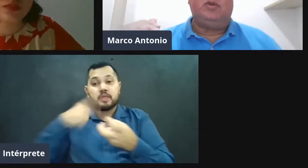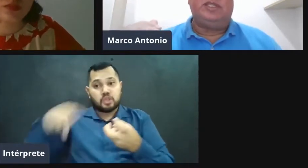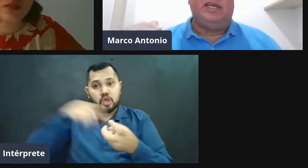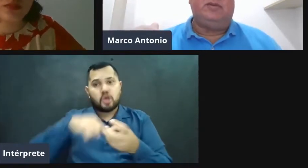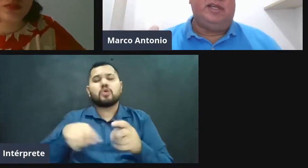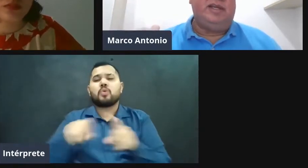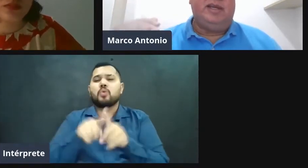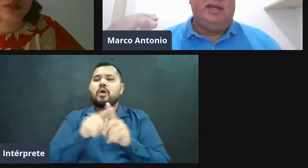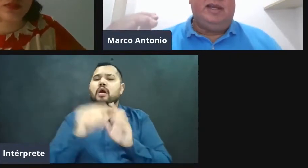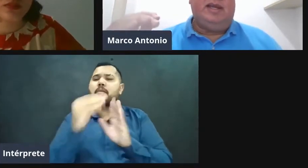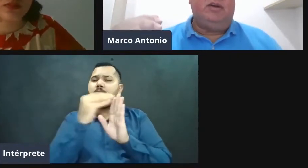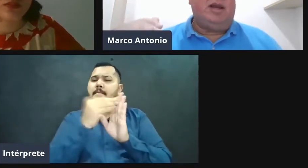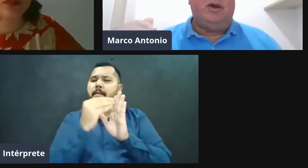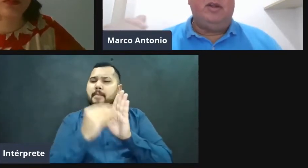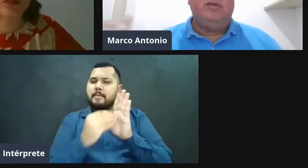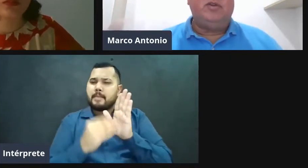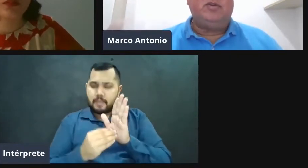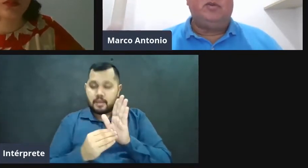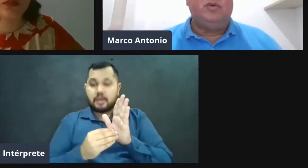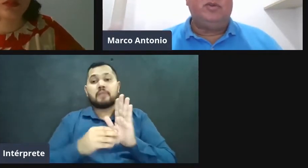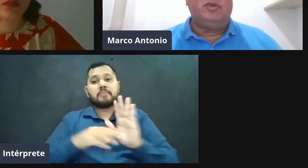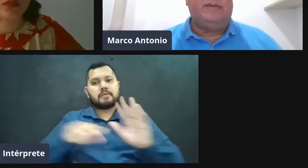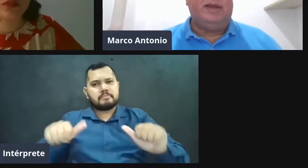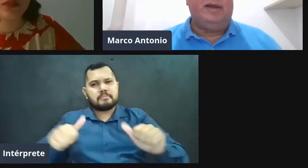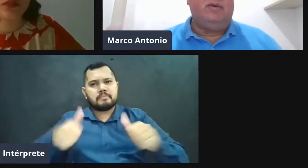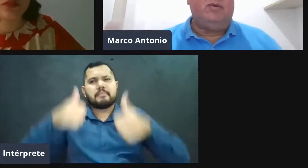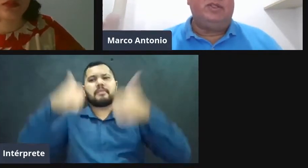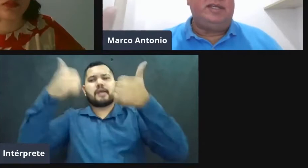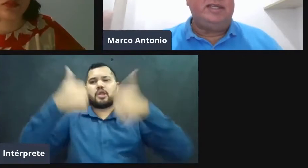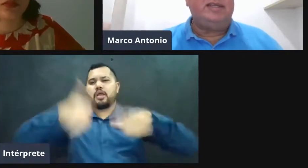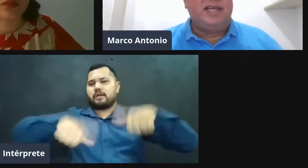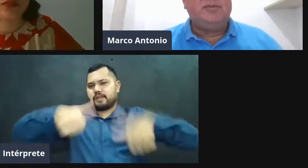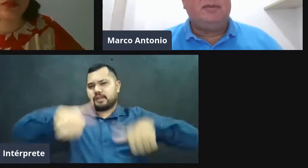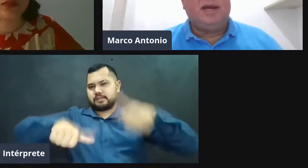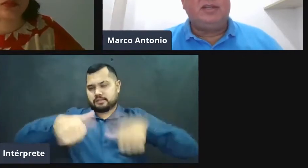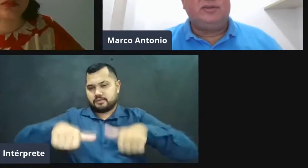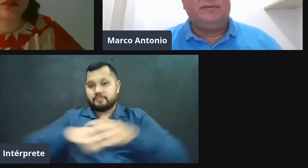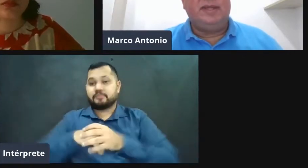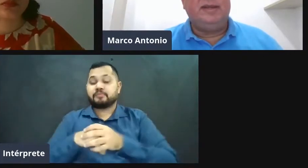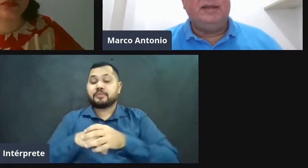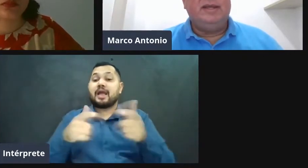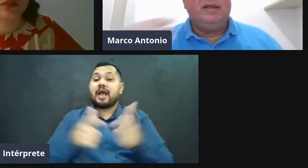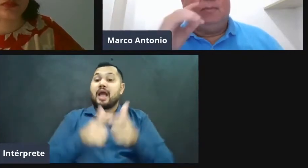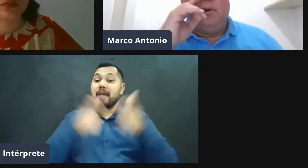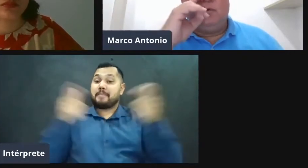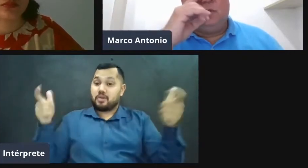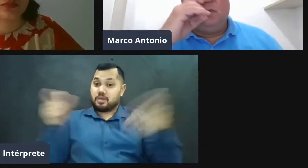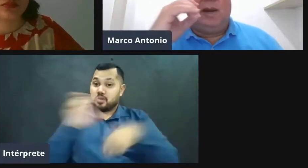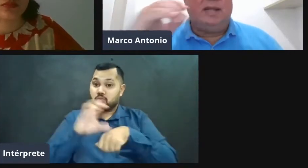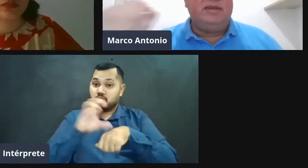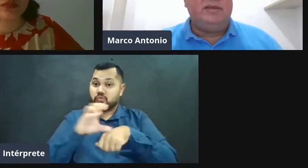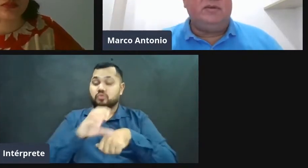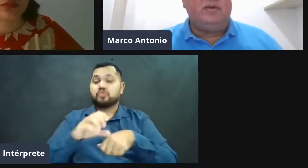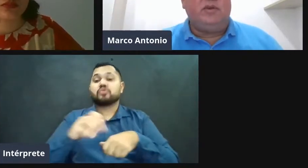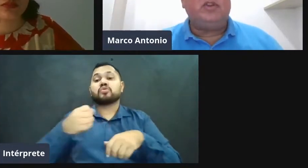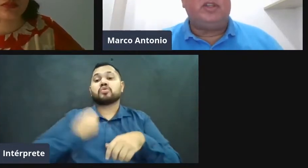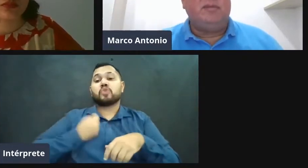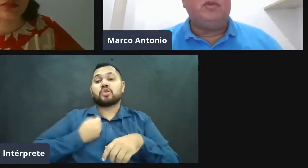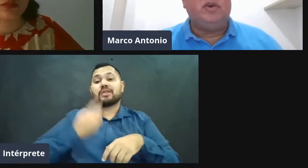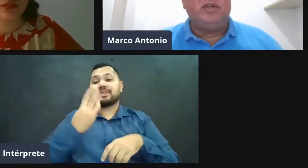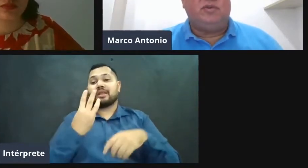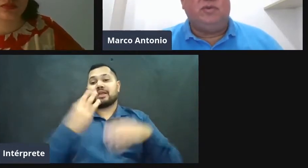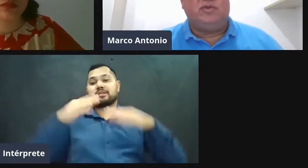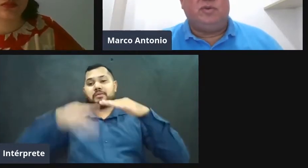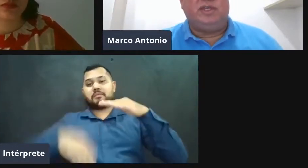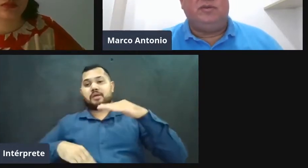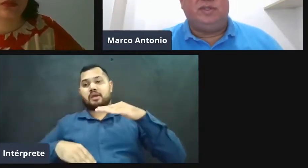estar subindo os conceitos, né? A maioria dos nossos cursos, o conceito é de 3 para baixo, né? Poucos são 4 e